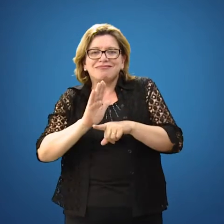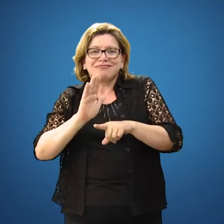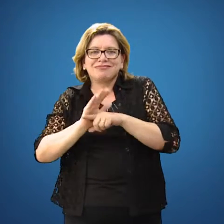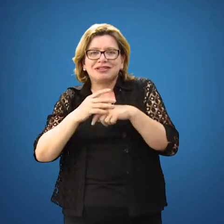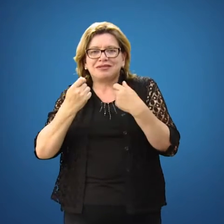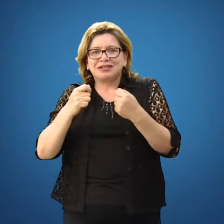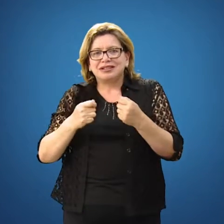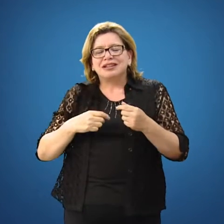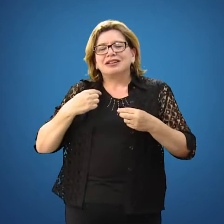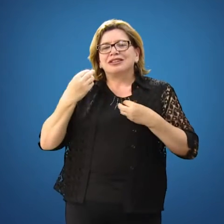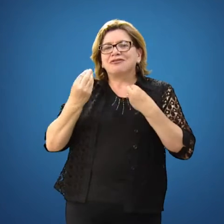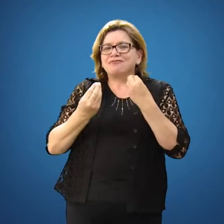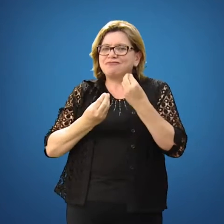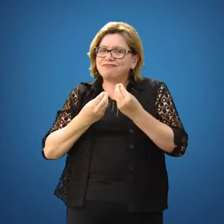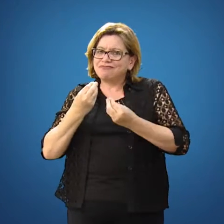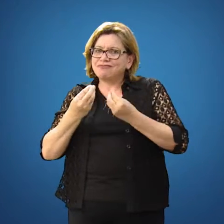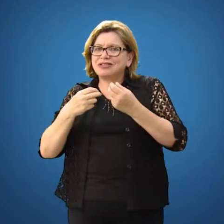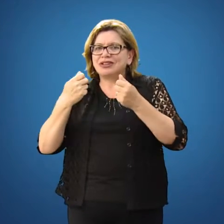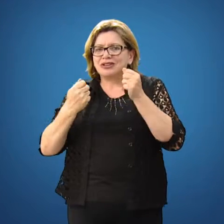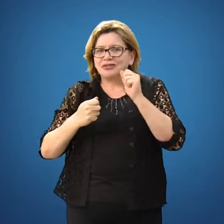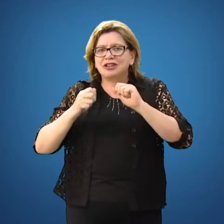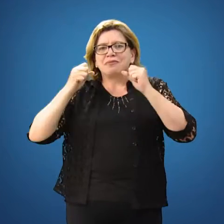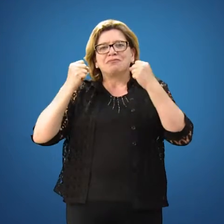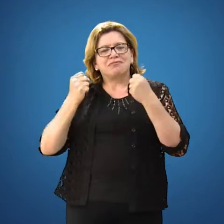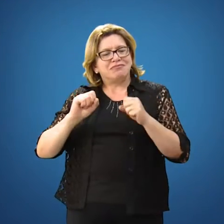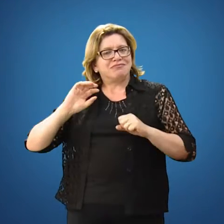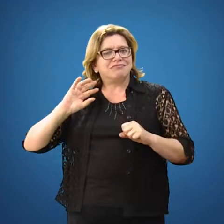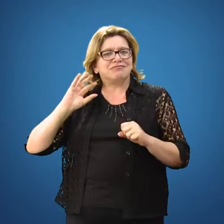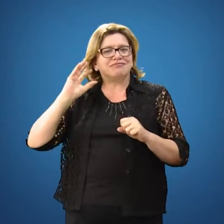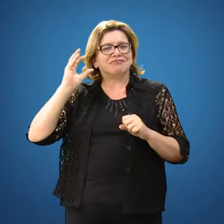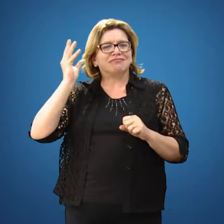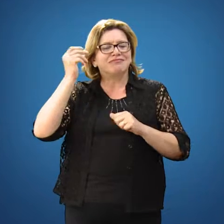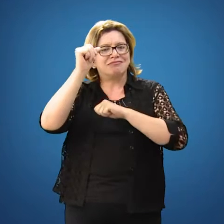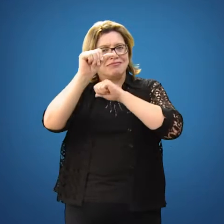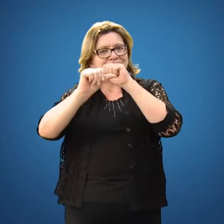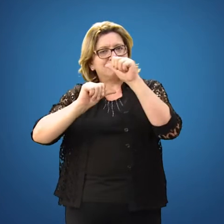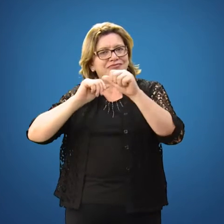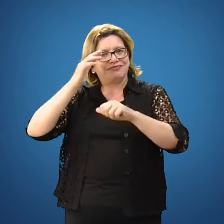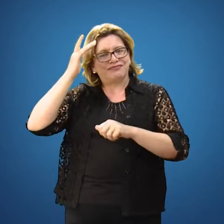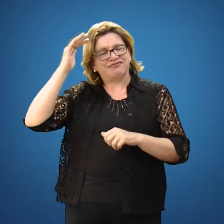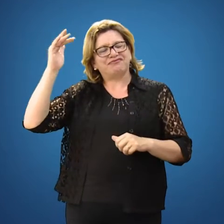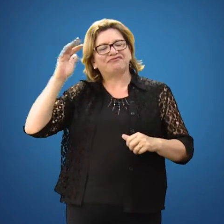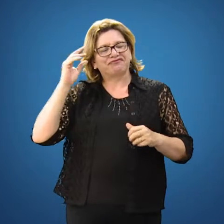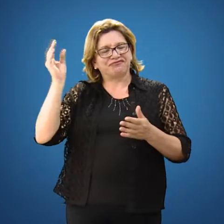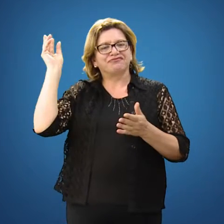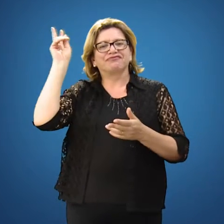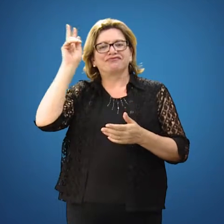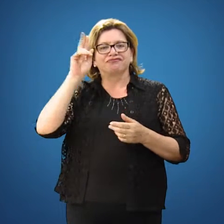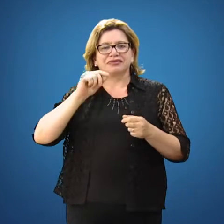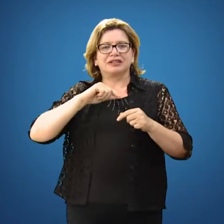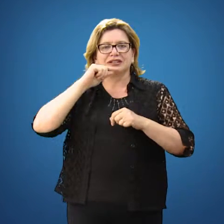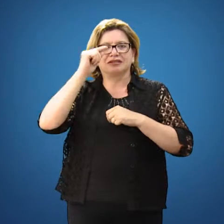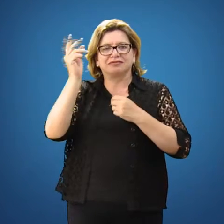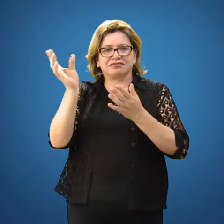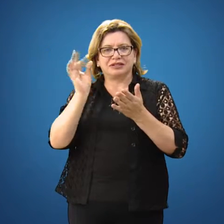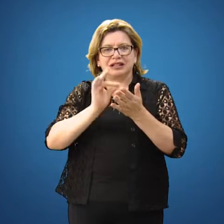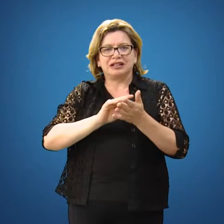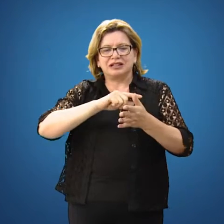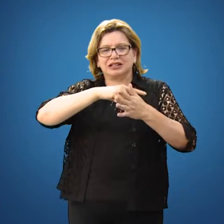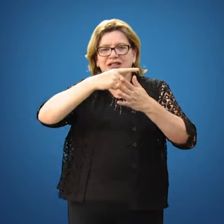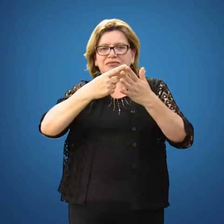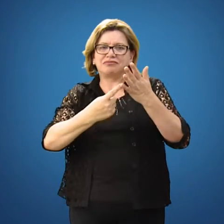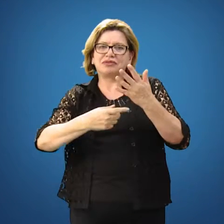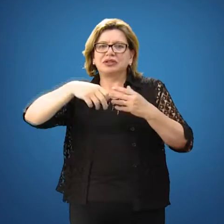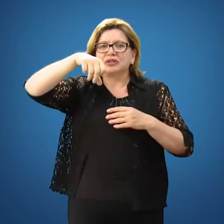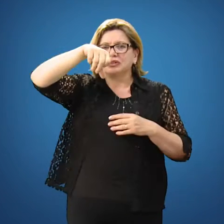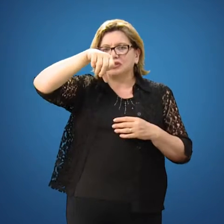nós vimos antes, para realmente potencializar e viabilizar, então, esse sonho. Depois, então, na etapa 9,